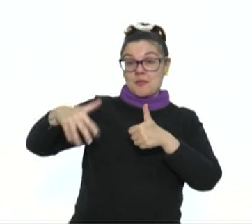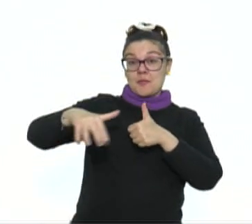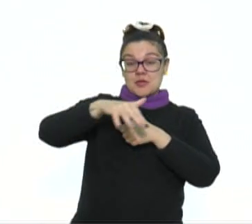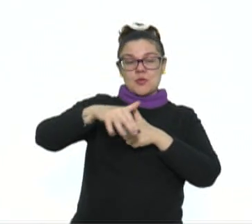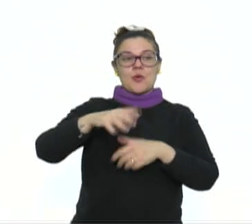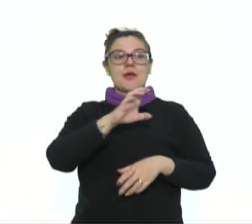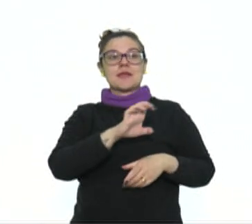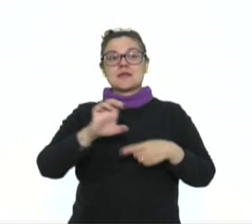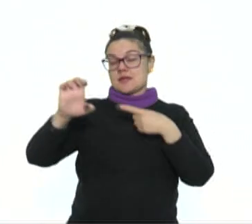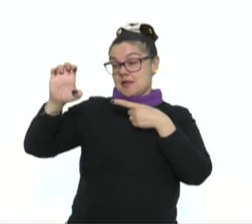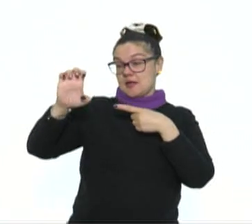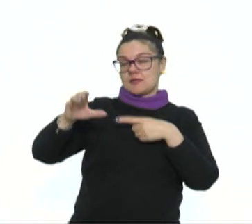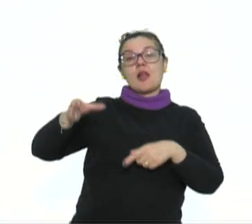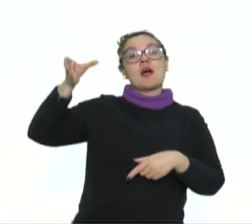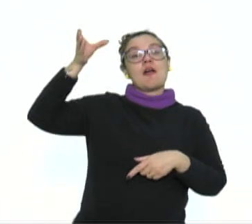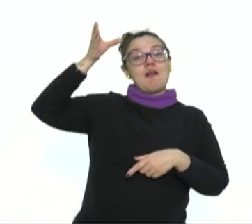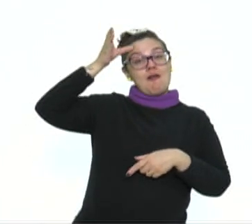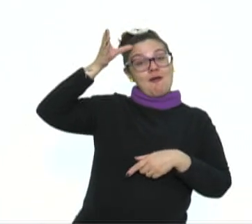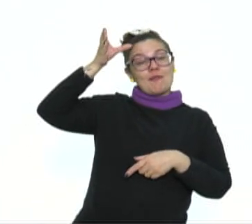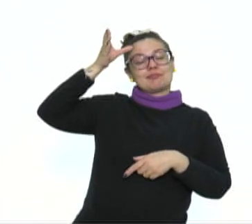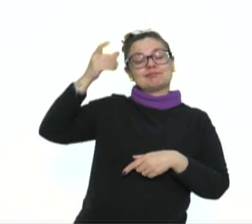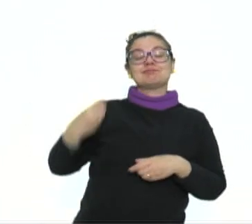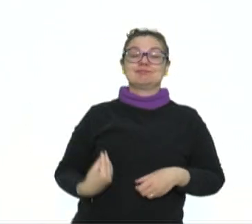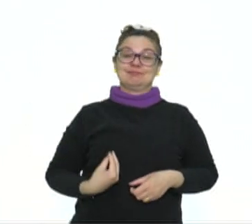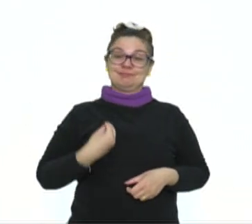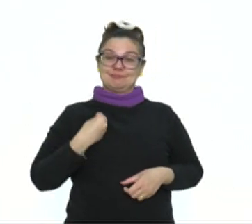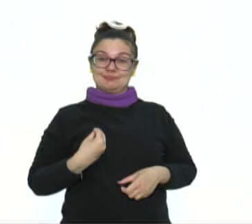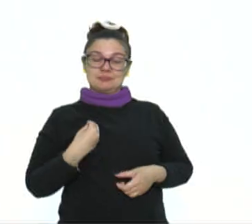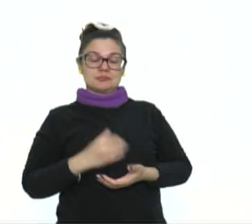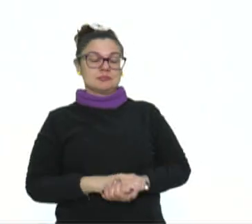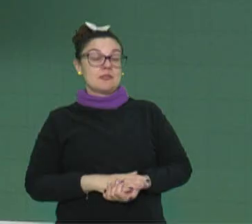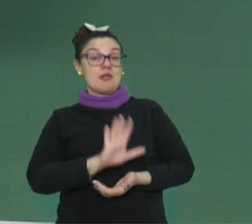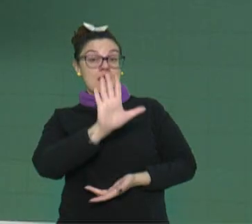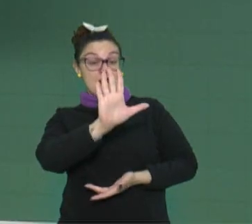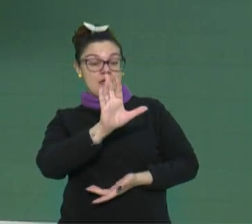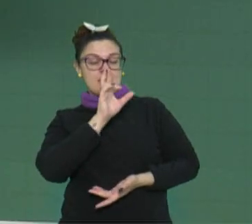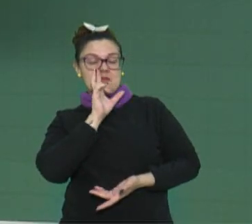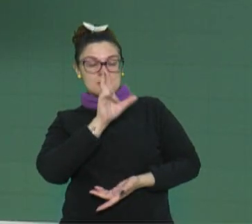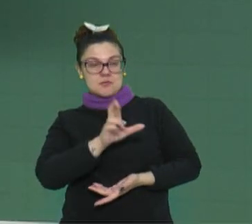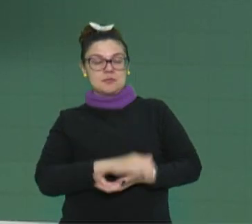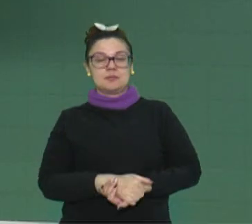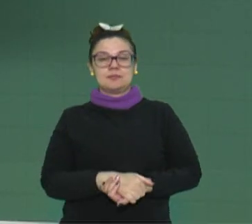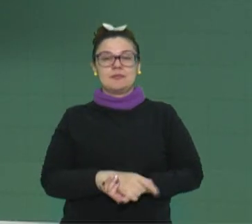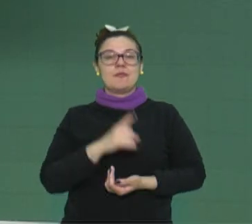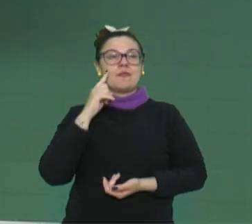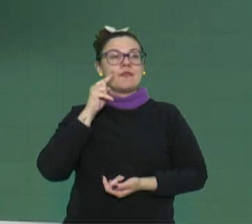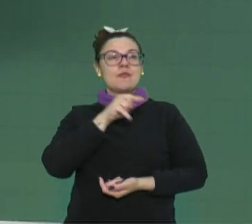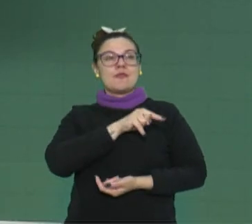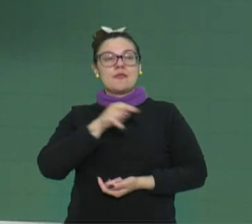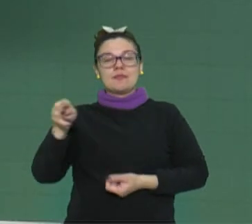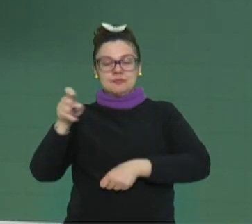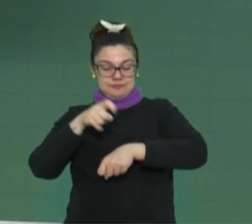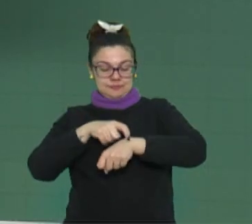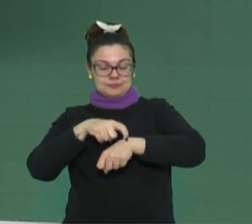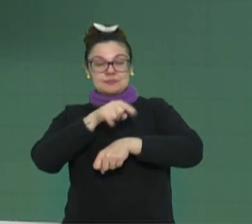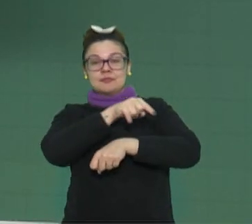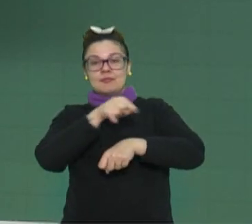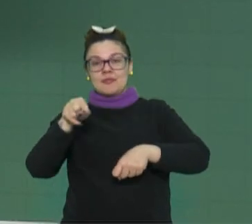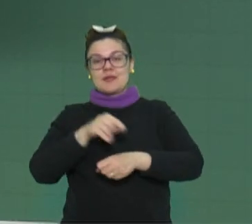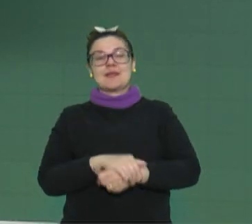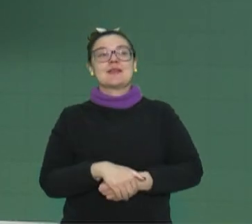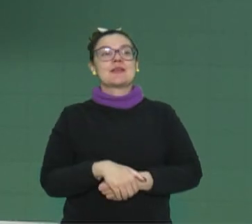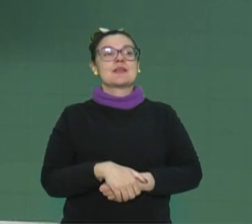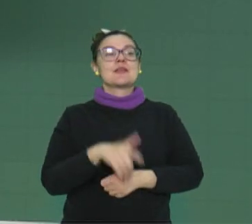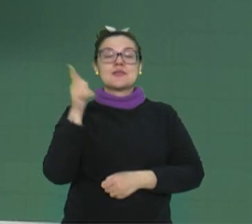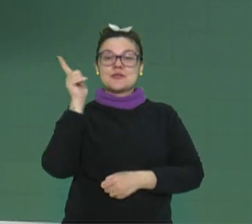E, consciência da existência. Então, antes de dar a resposta a isso, vou deixar aí você alguns minutos para que